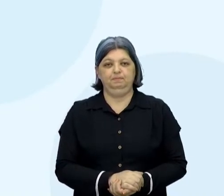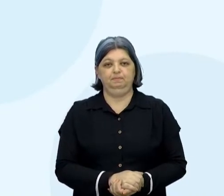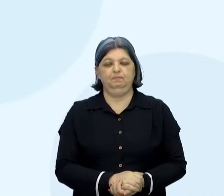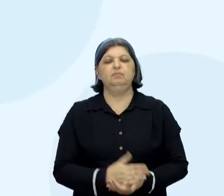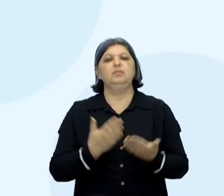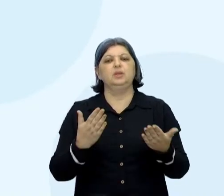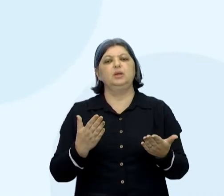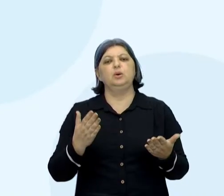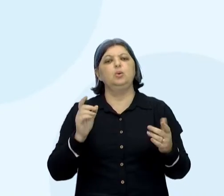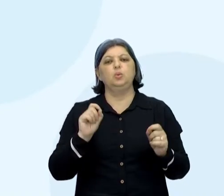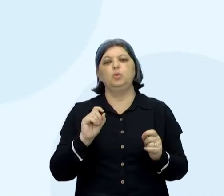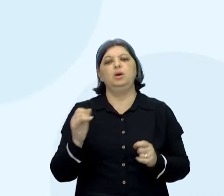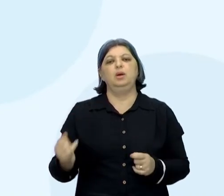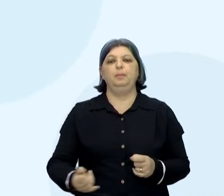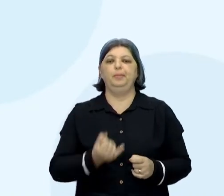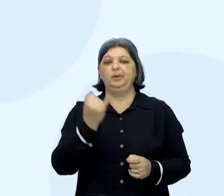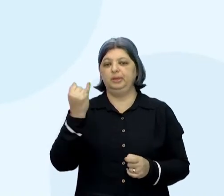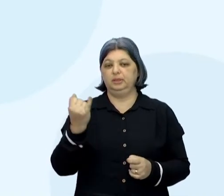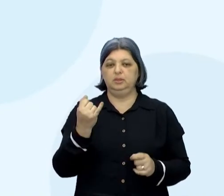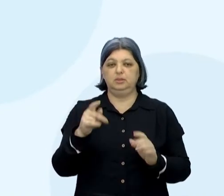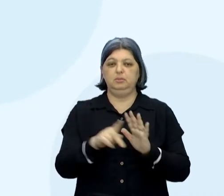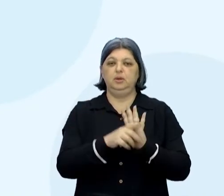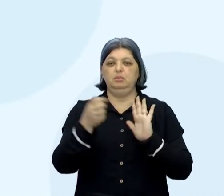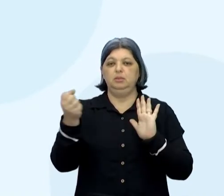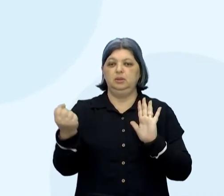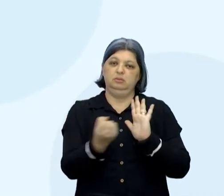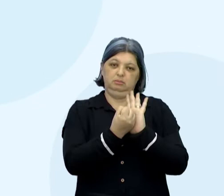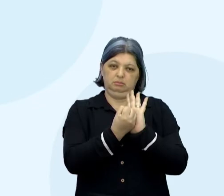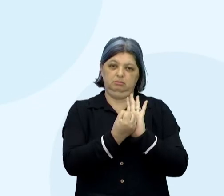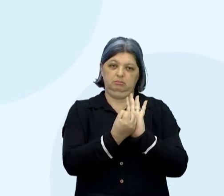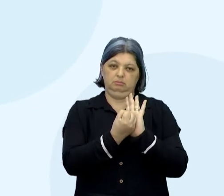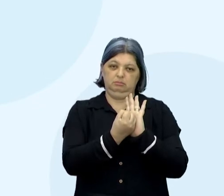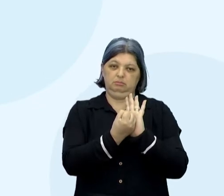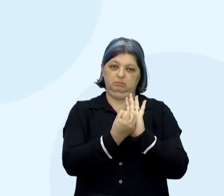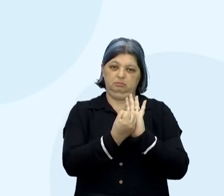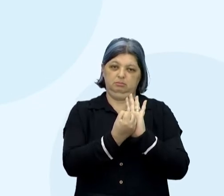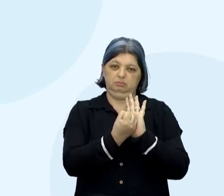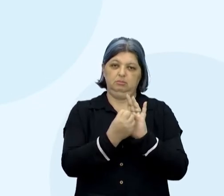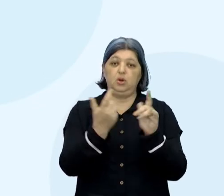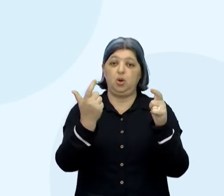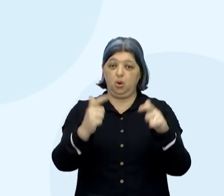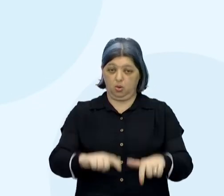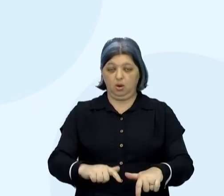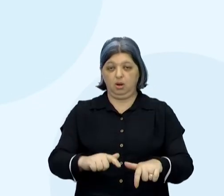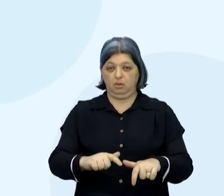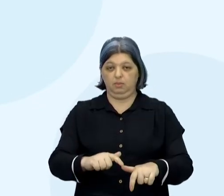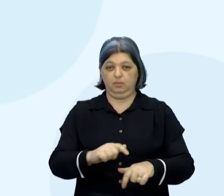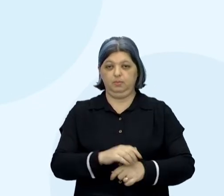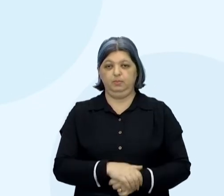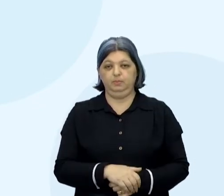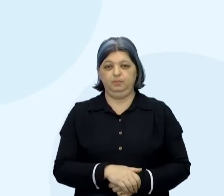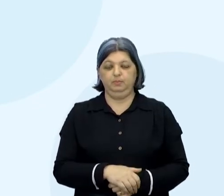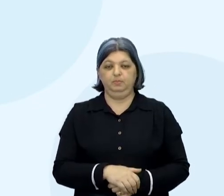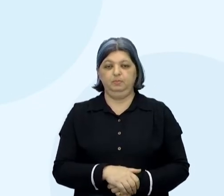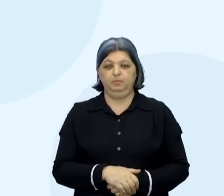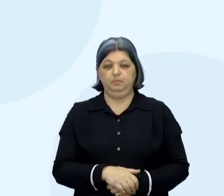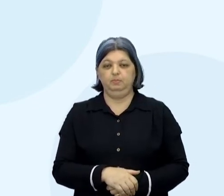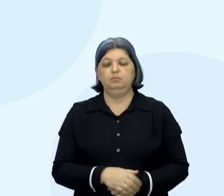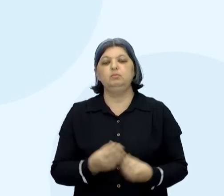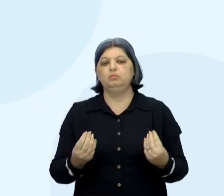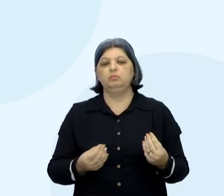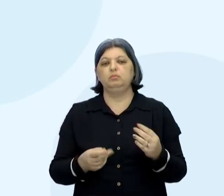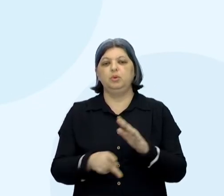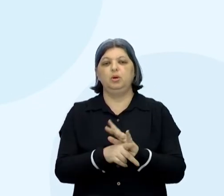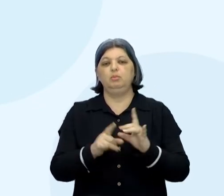qual a importância deste patrimônio para o seu local de origem? Olha só que interessante. O